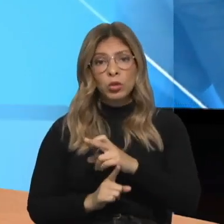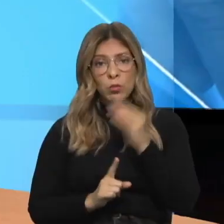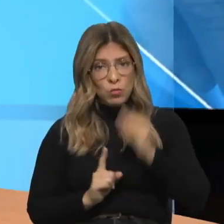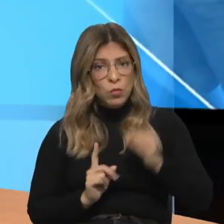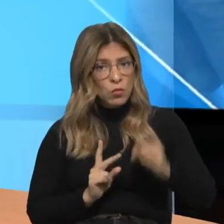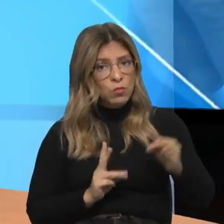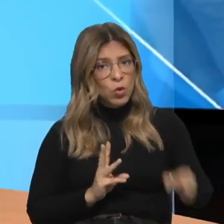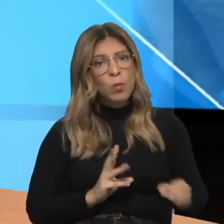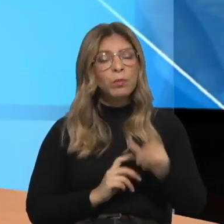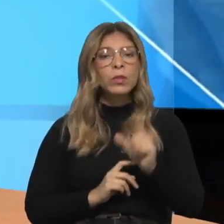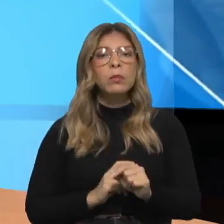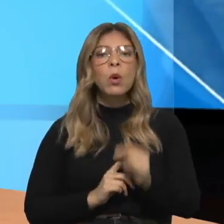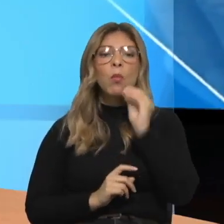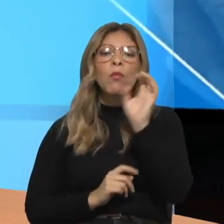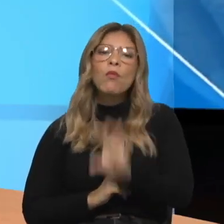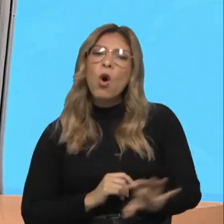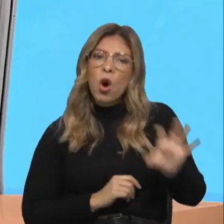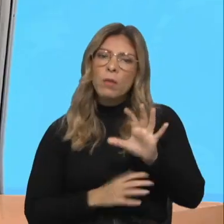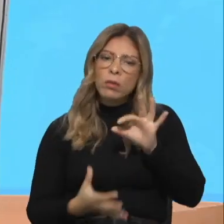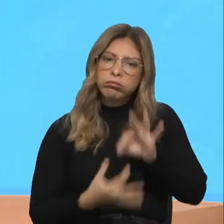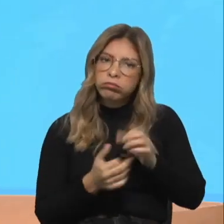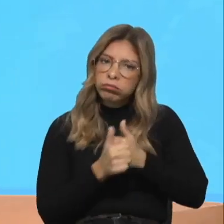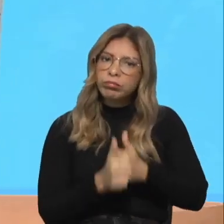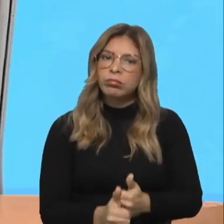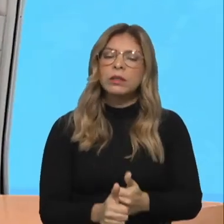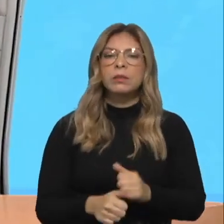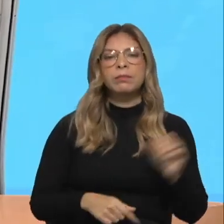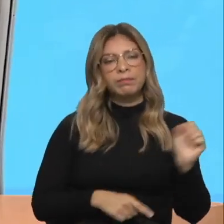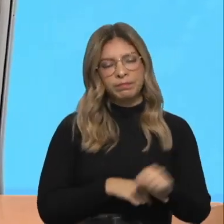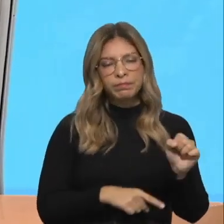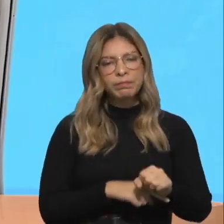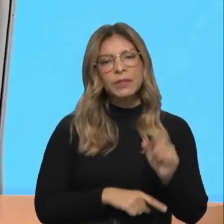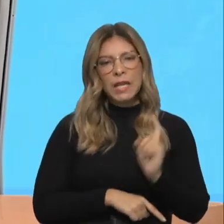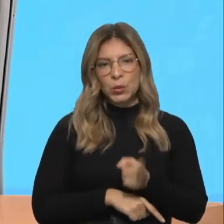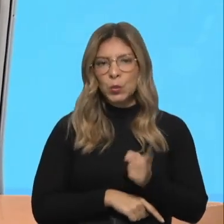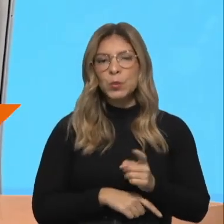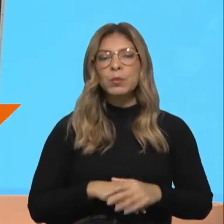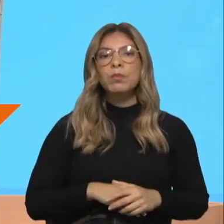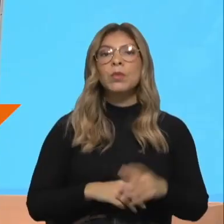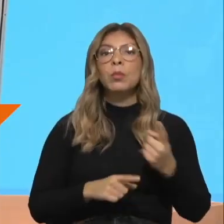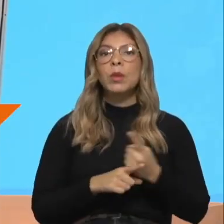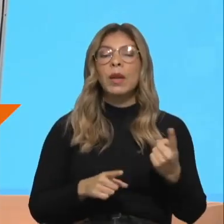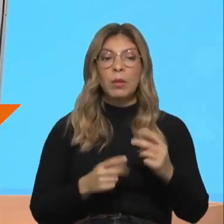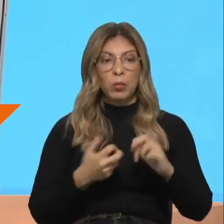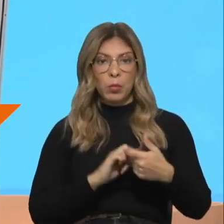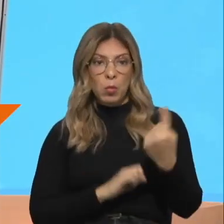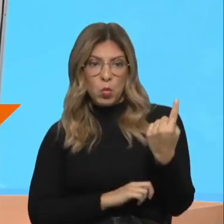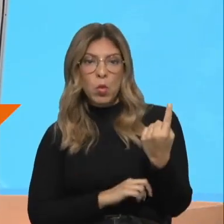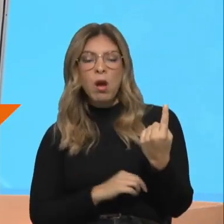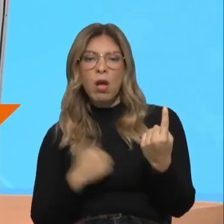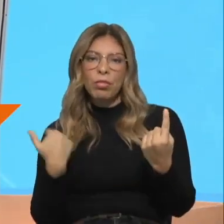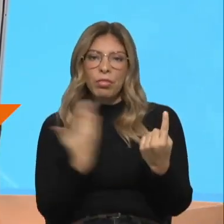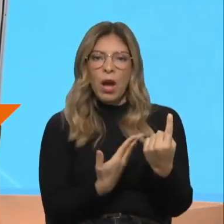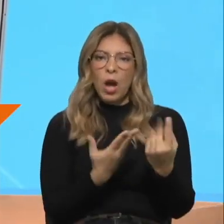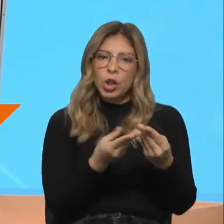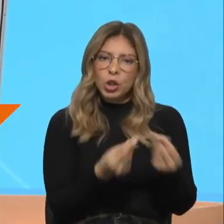e formatadas também, de alguma forma. Sim, acho que essa é a tentação, é de, para um problema, dar uma solução. E hoje talvez percebemos,